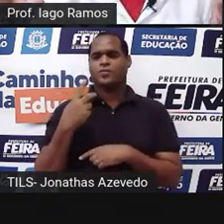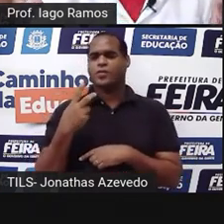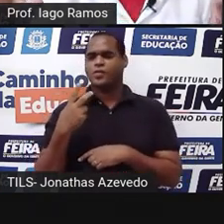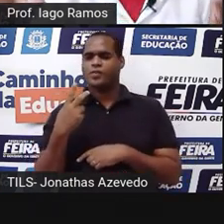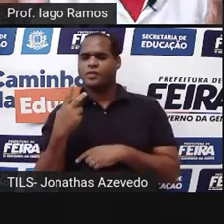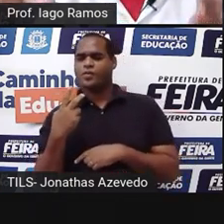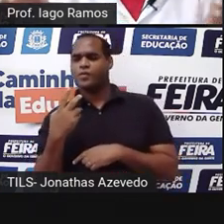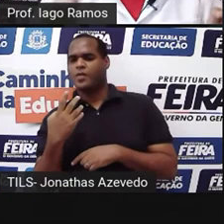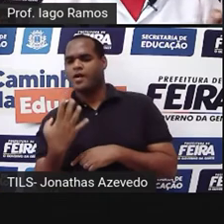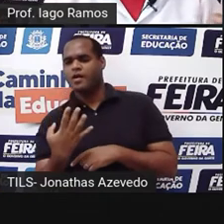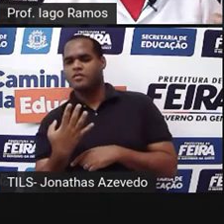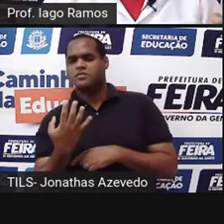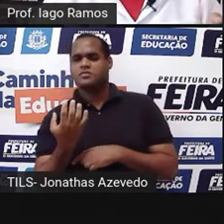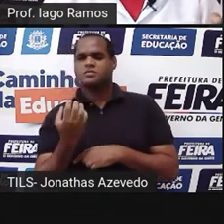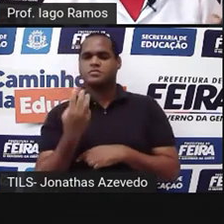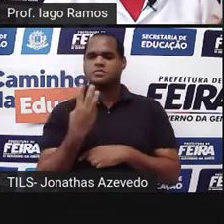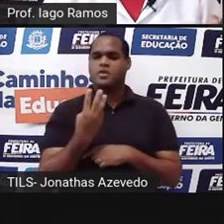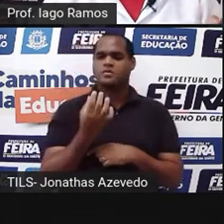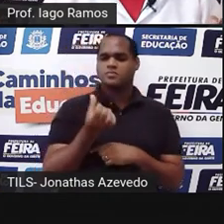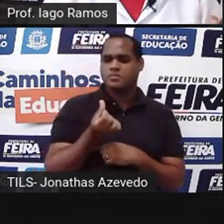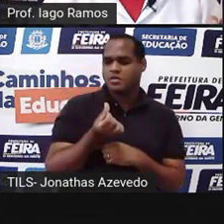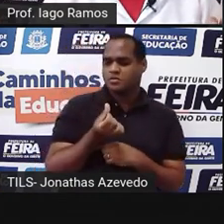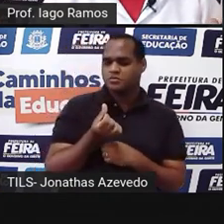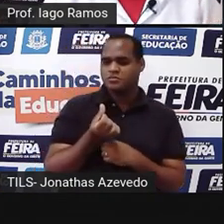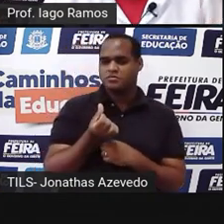4, 3, 6.